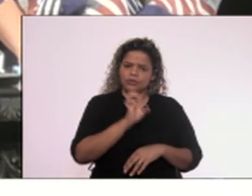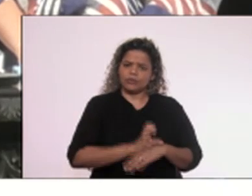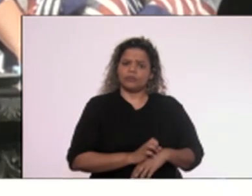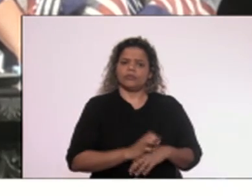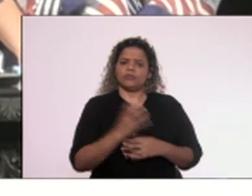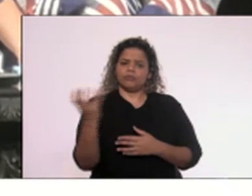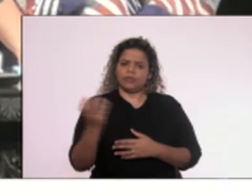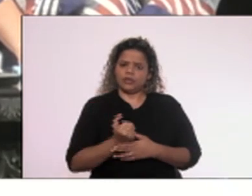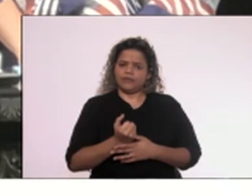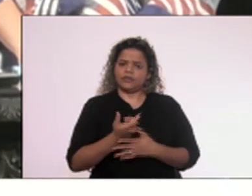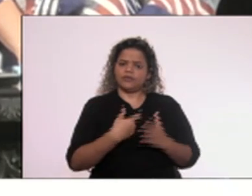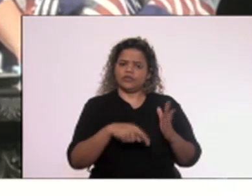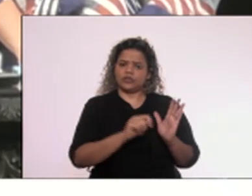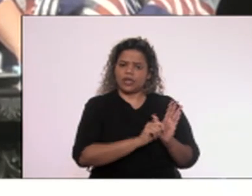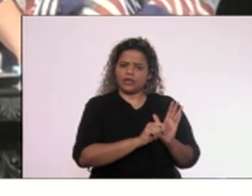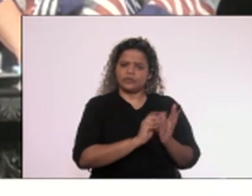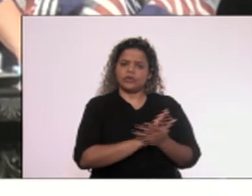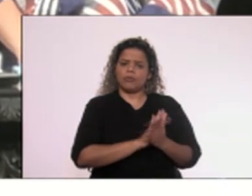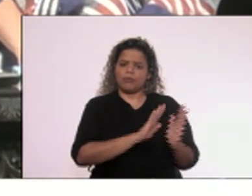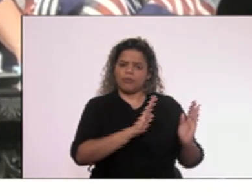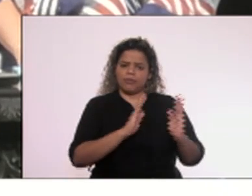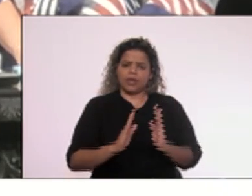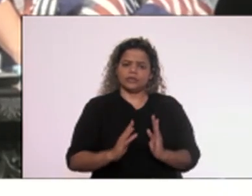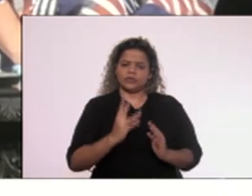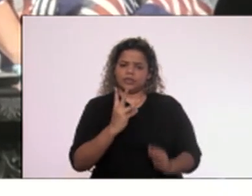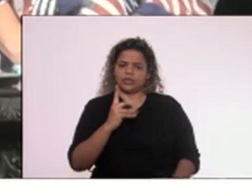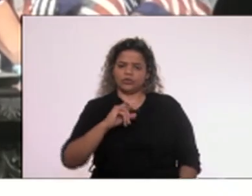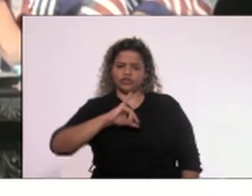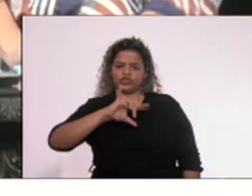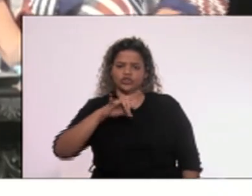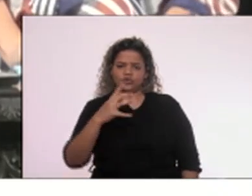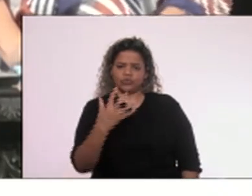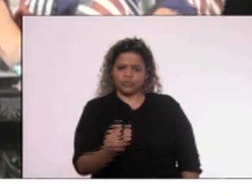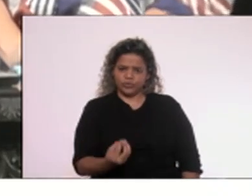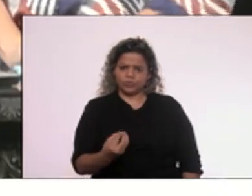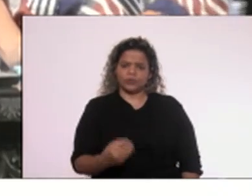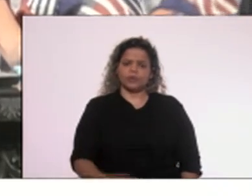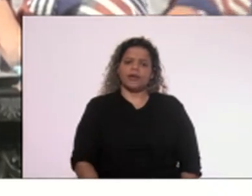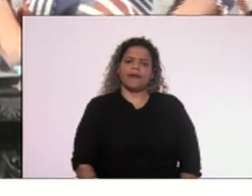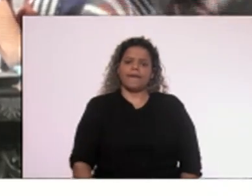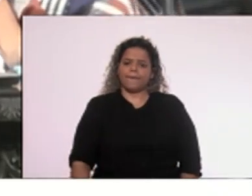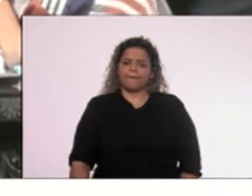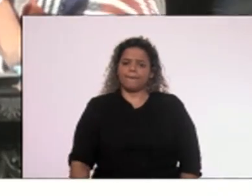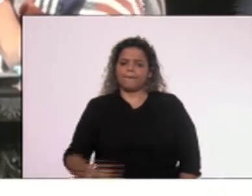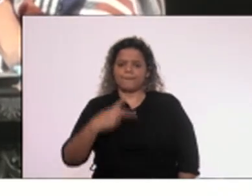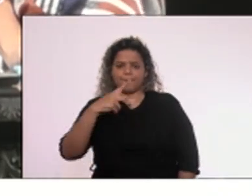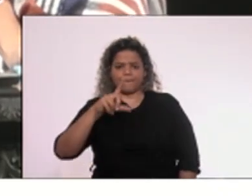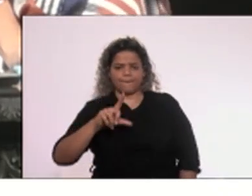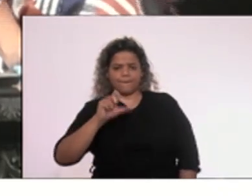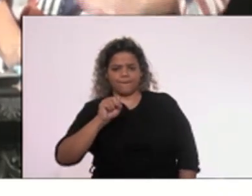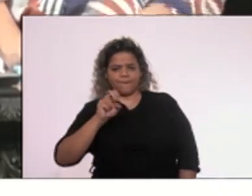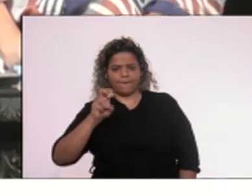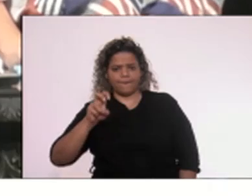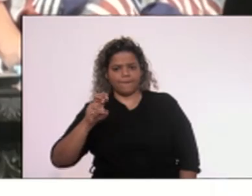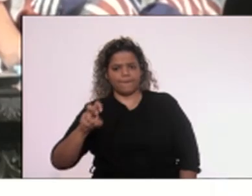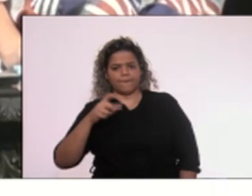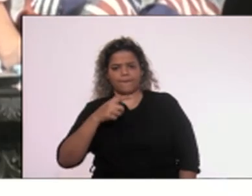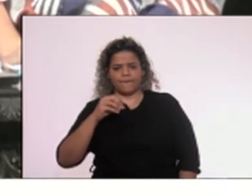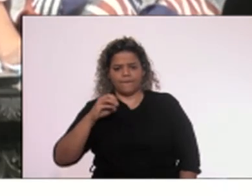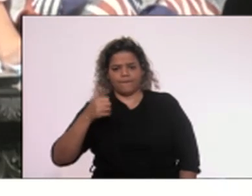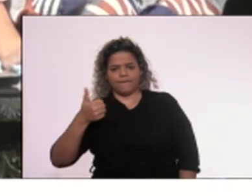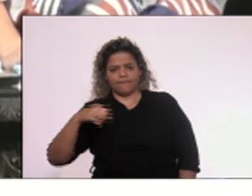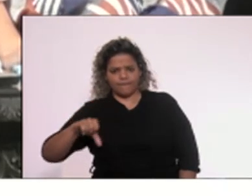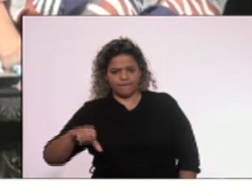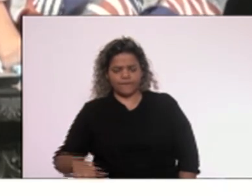dos benefícios fiscais, que o prazo é 31/7. Então, PL 855 de 2019.